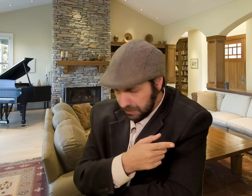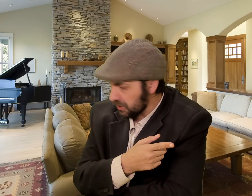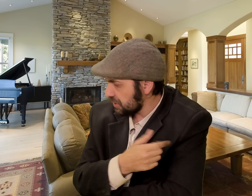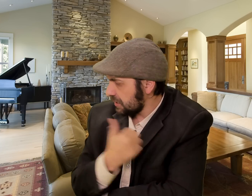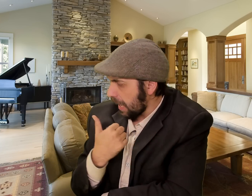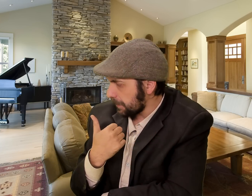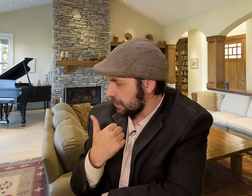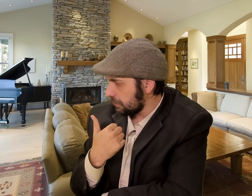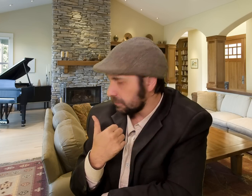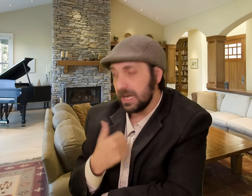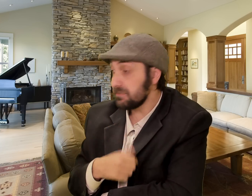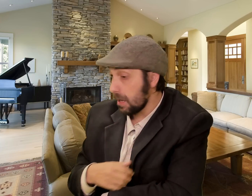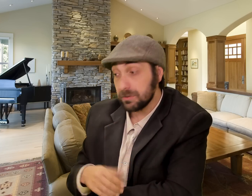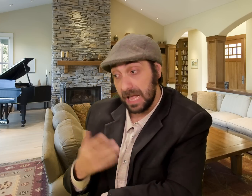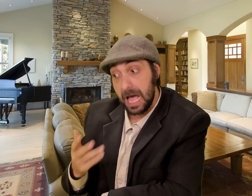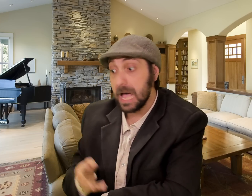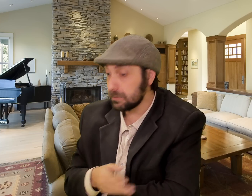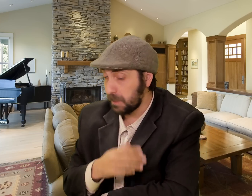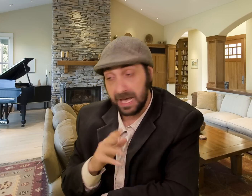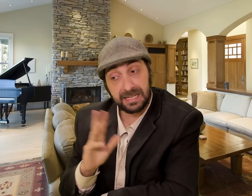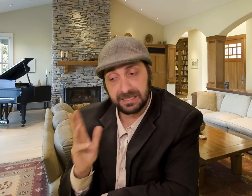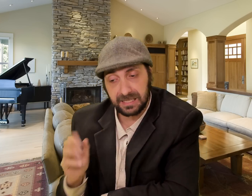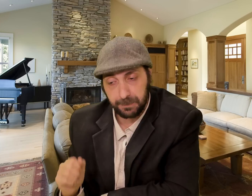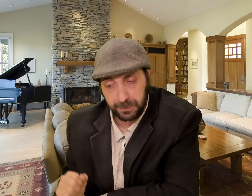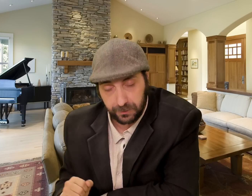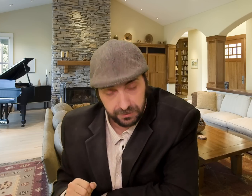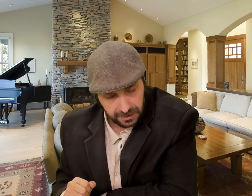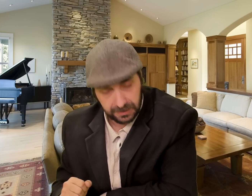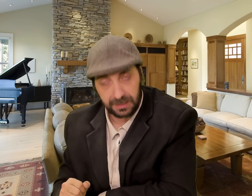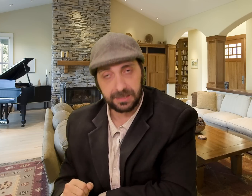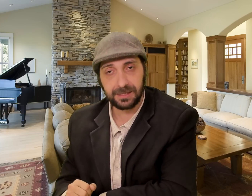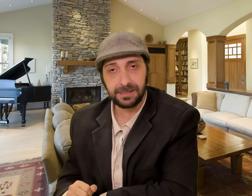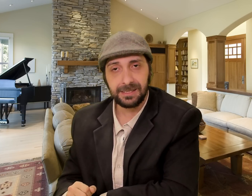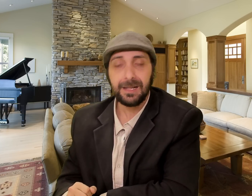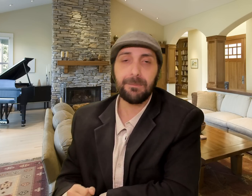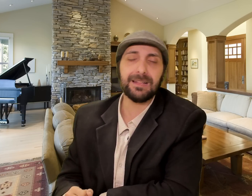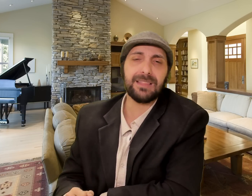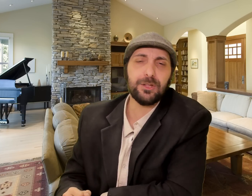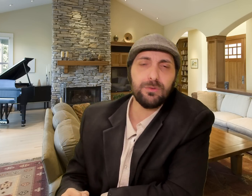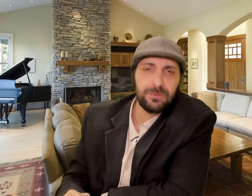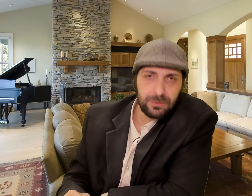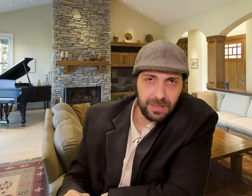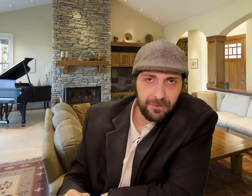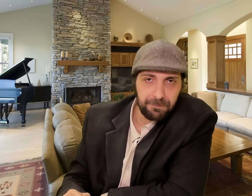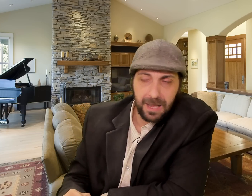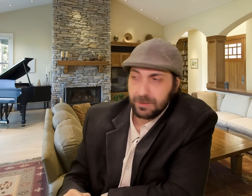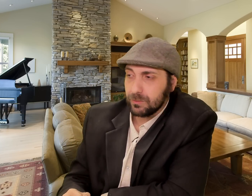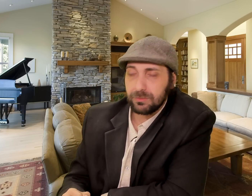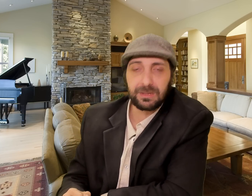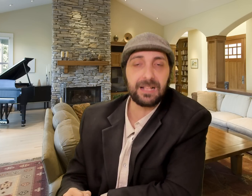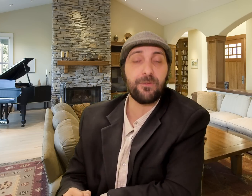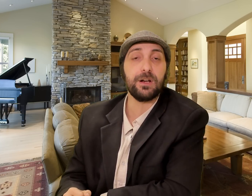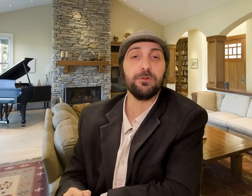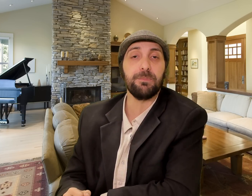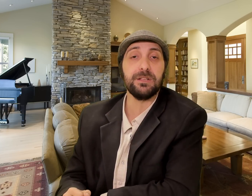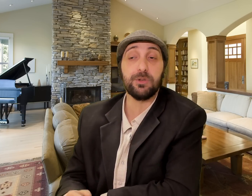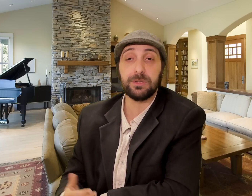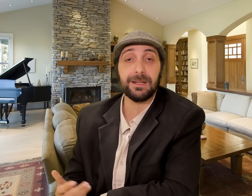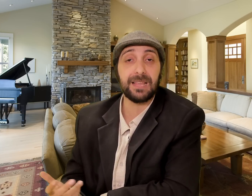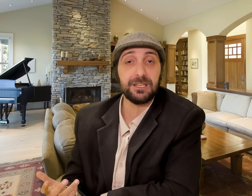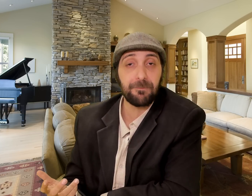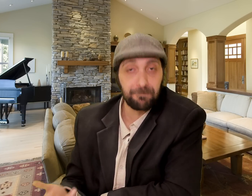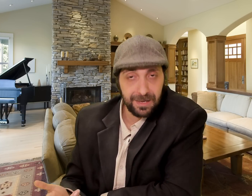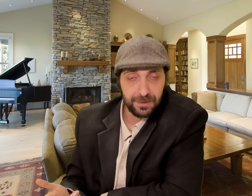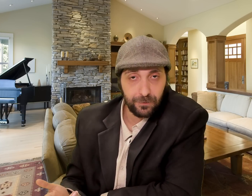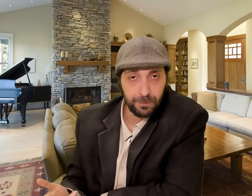uma atrás dele rapidão Não claro para sempre com certeza metade do mundo tá barrigudo tá fora do peso